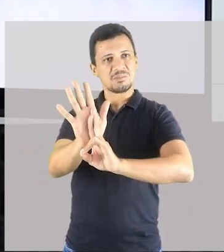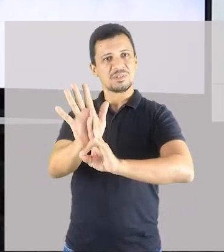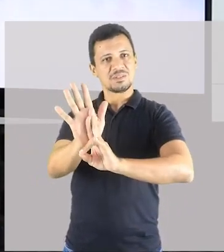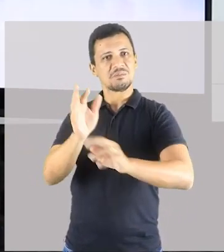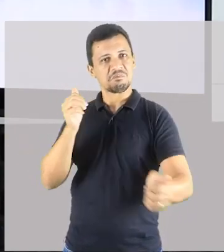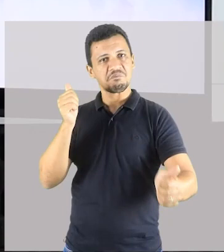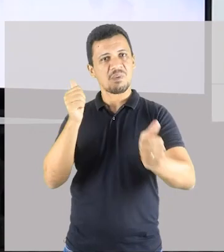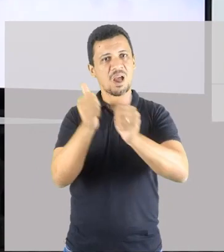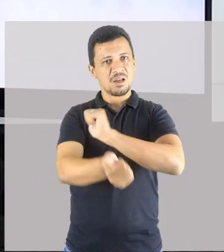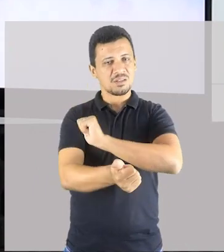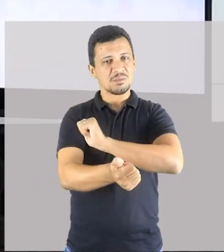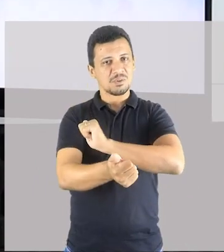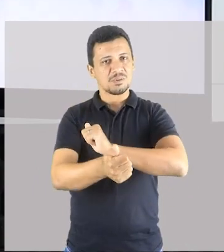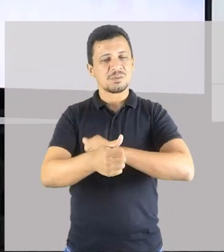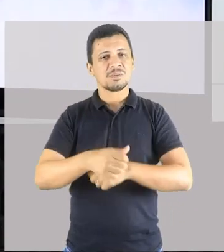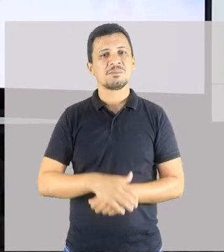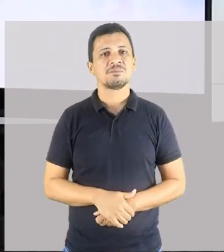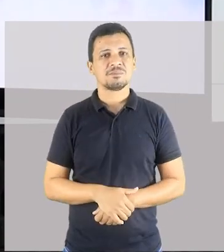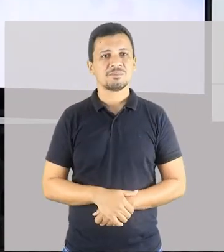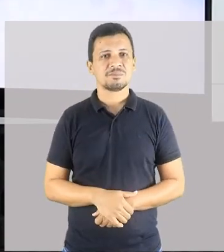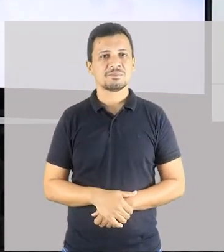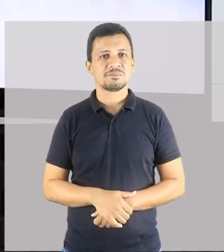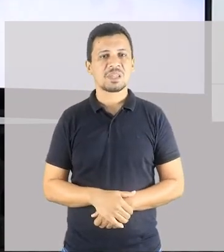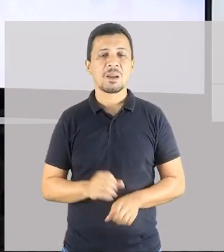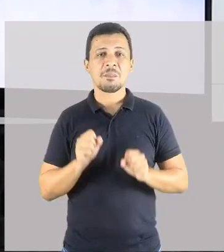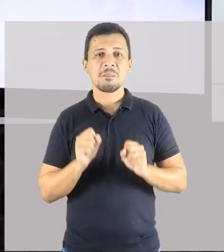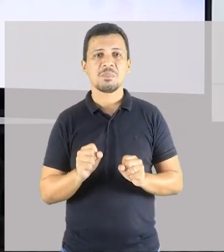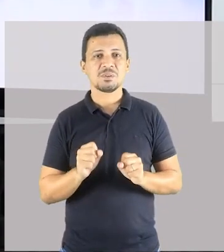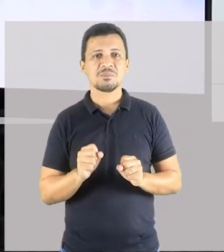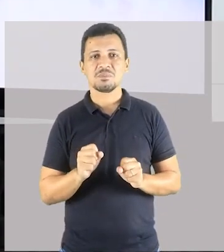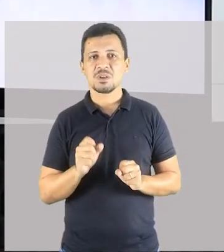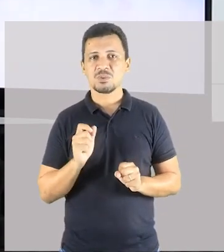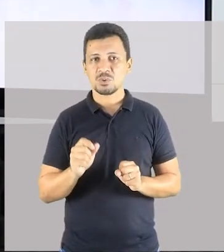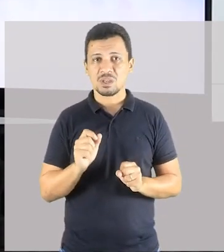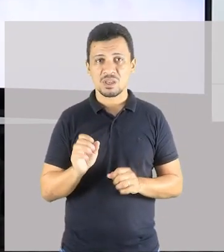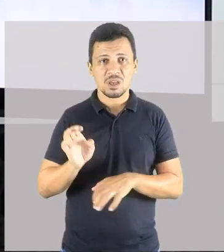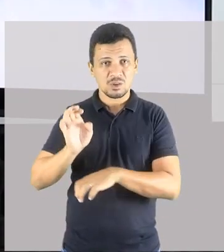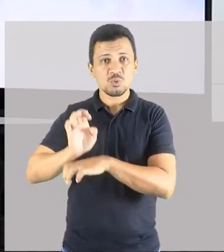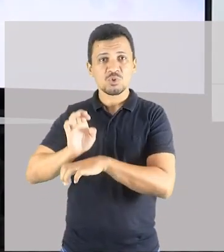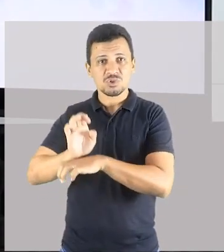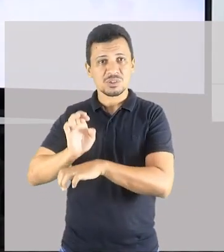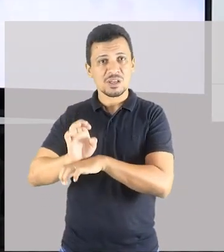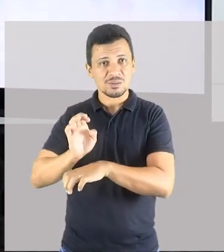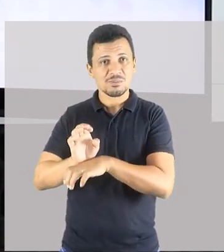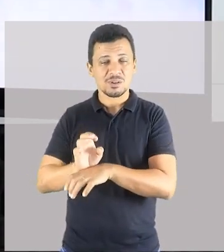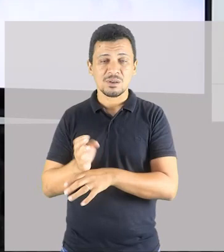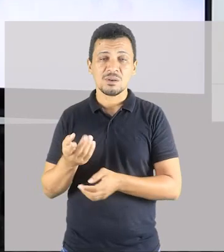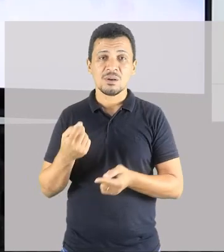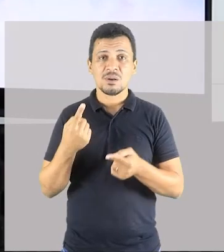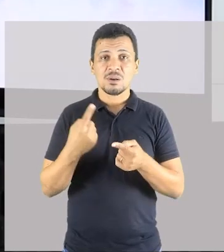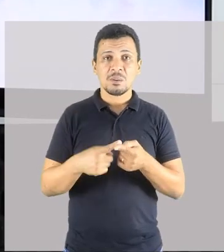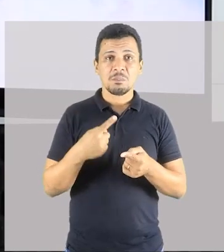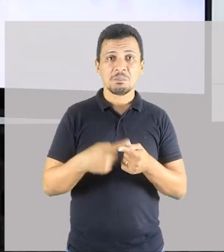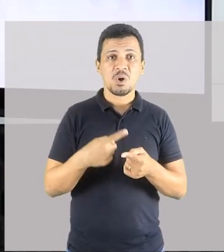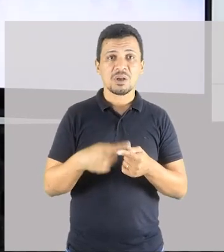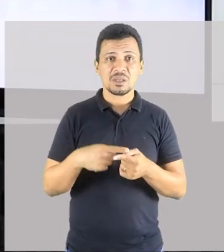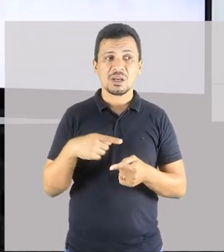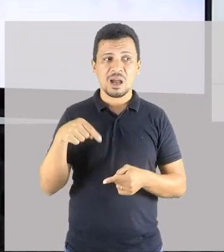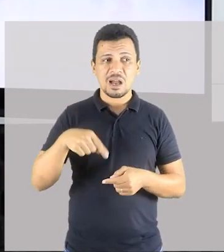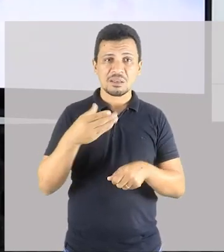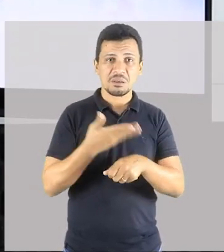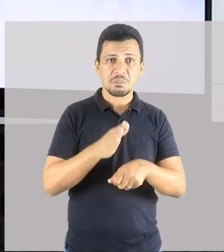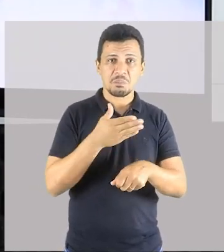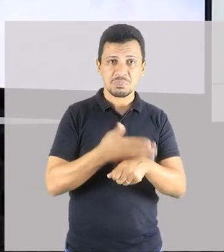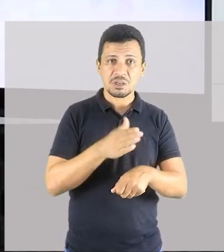esse esporte. Tanto a gente pode falar a nível estadual, porque vem crescendo essa